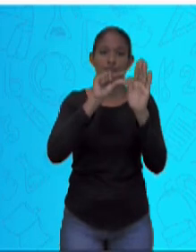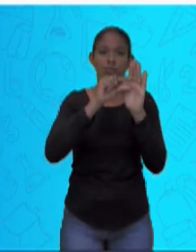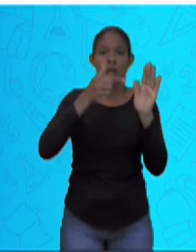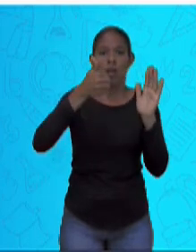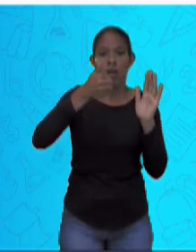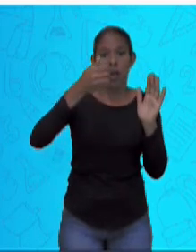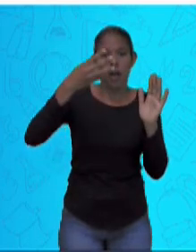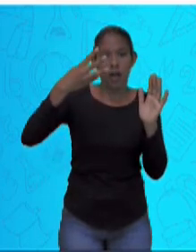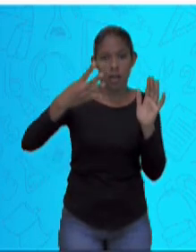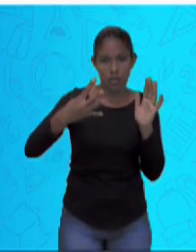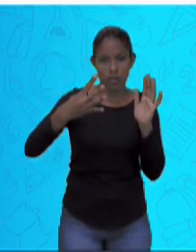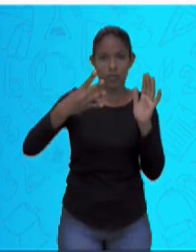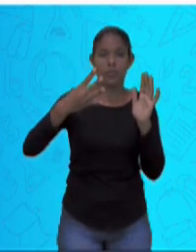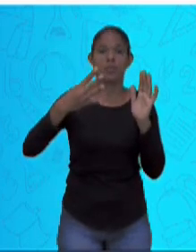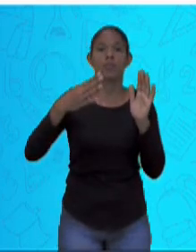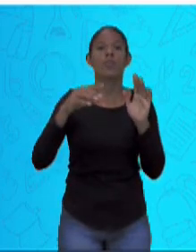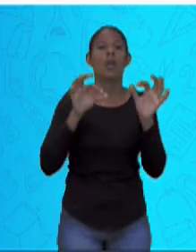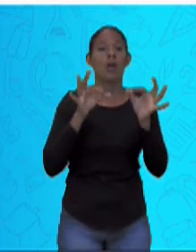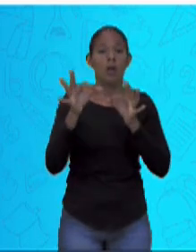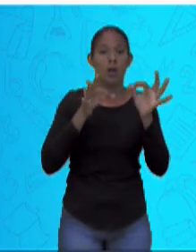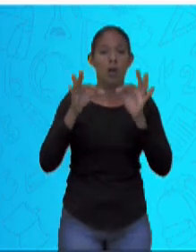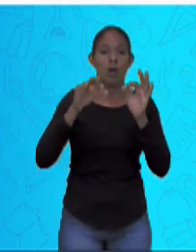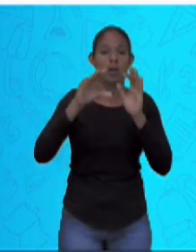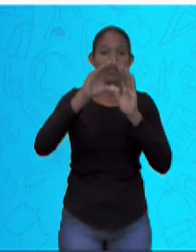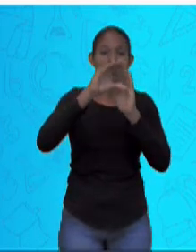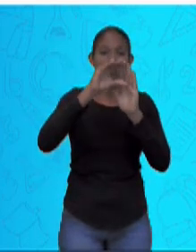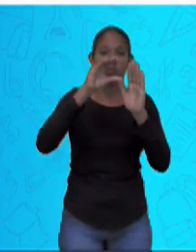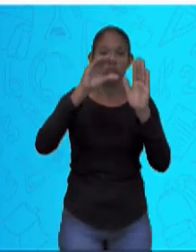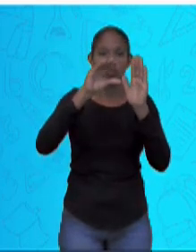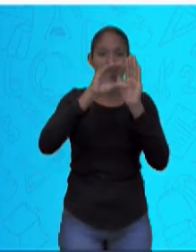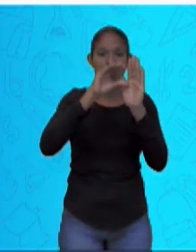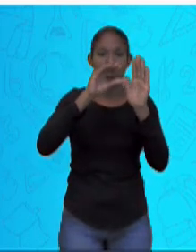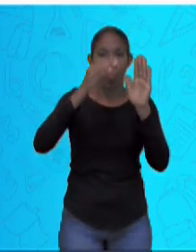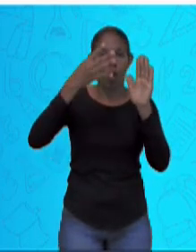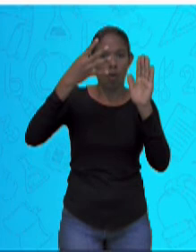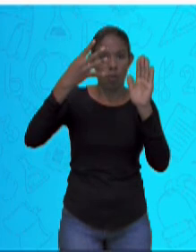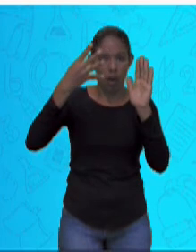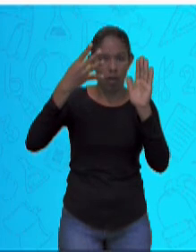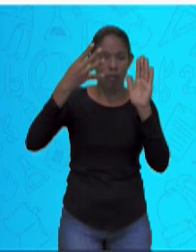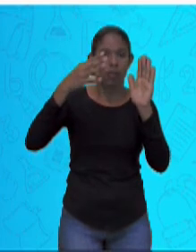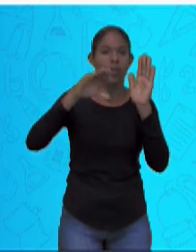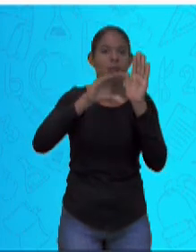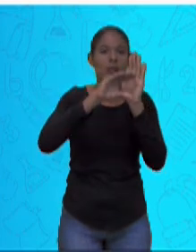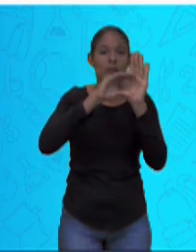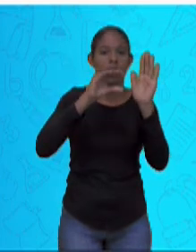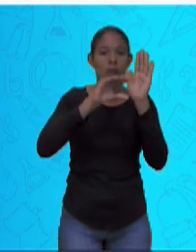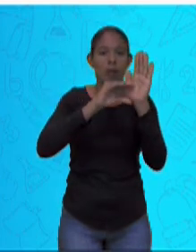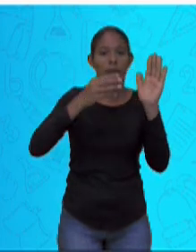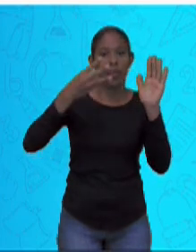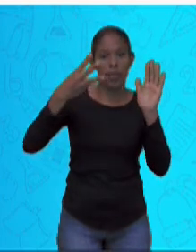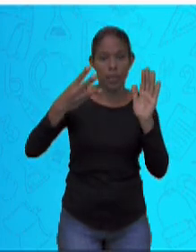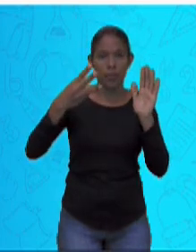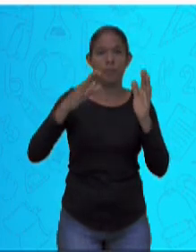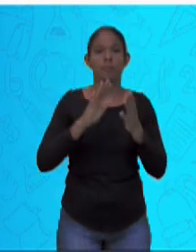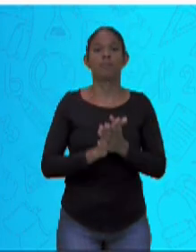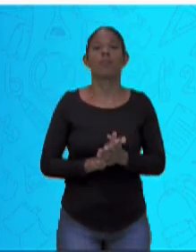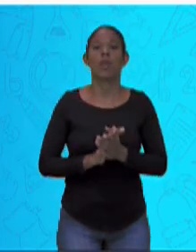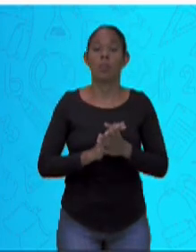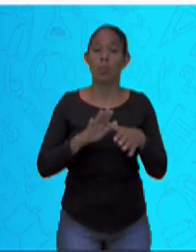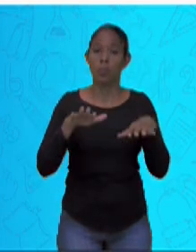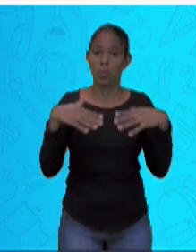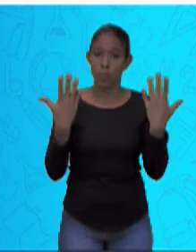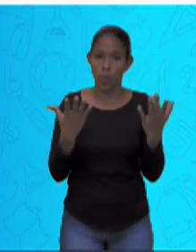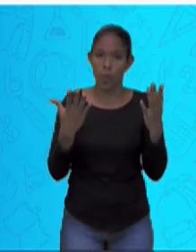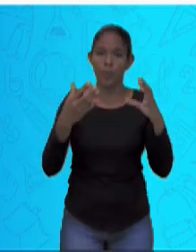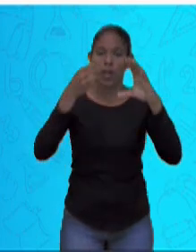organizados em 2 quartetos e 2 tercetos. sendo essa uma